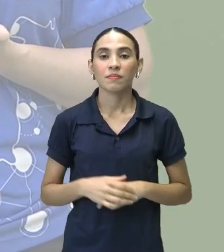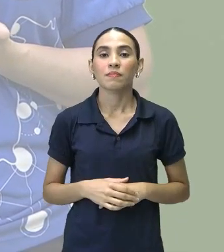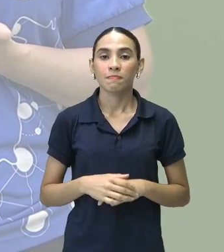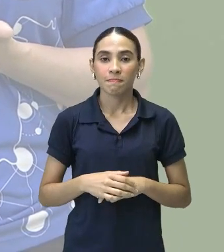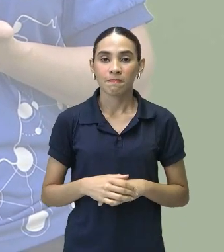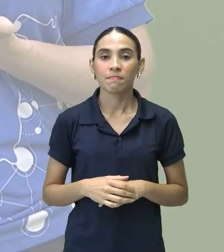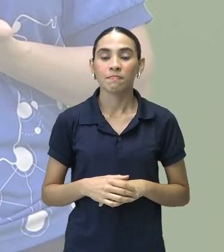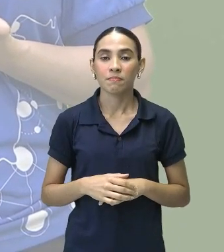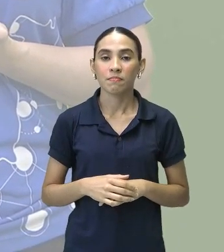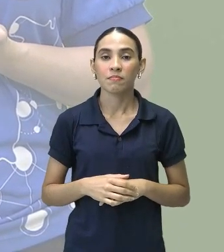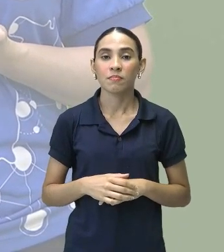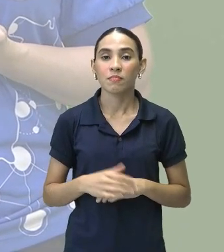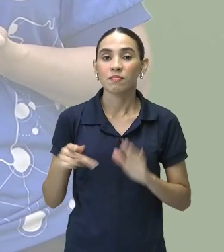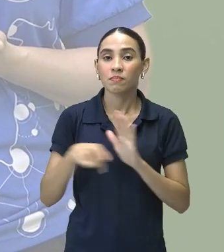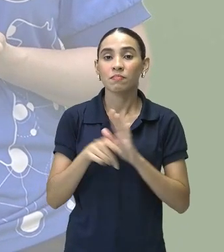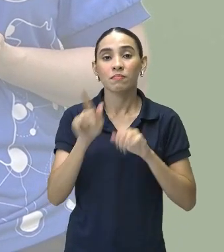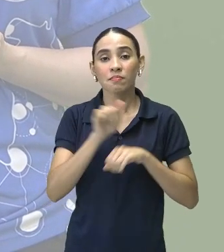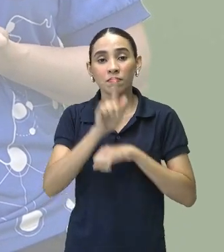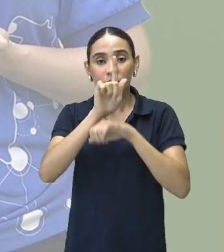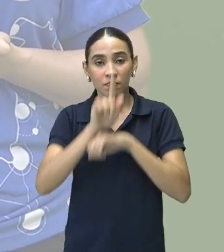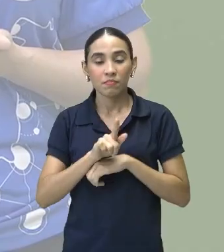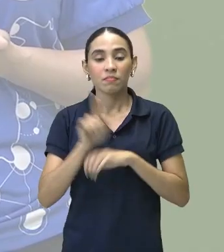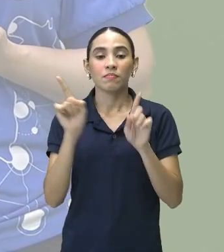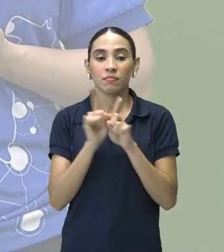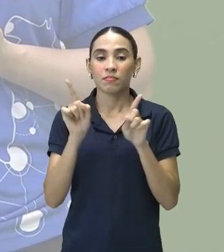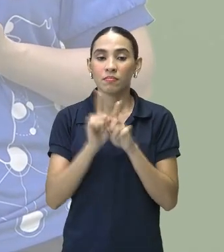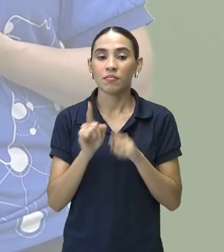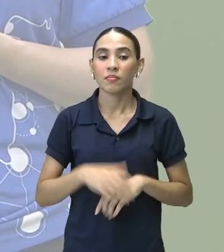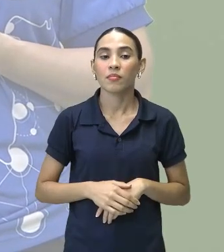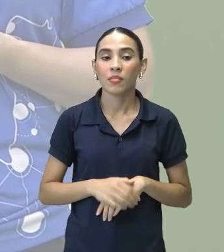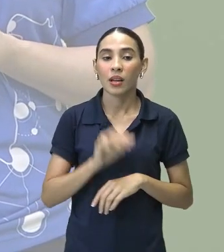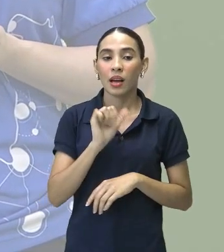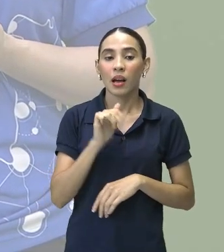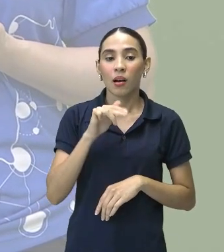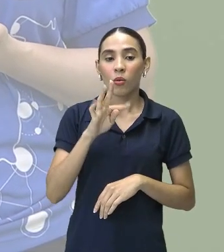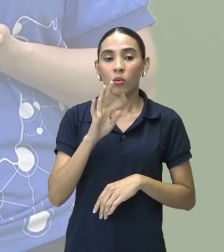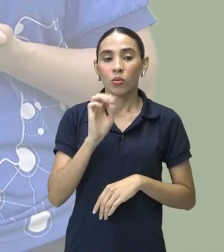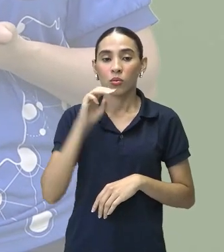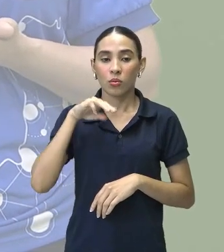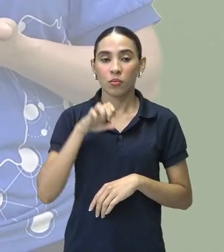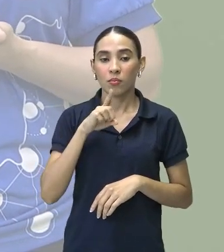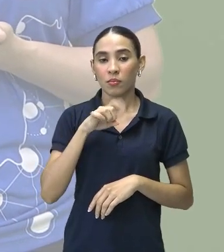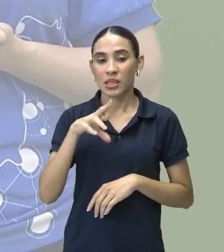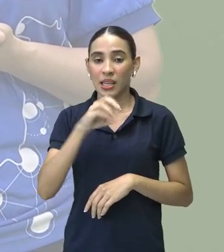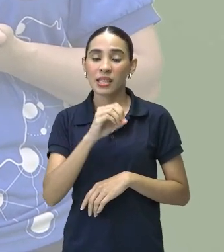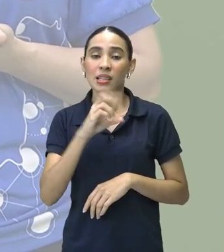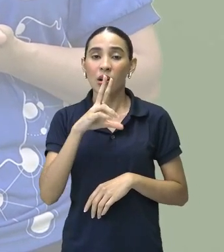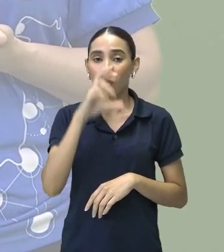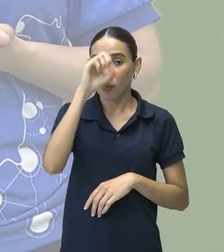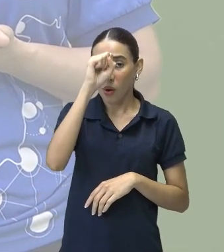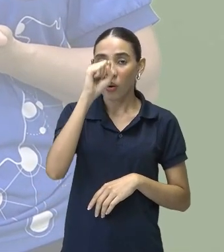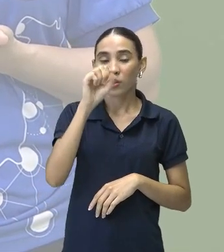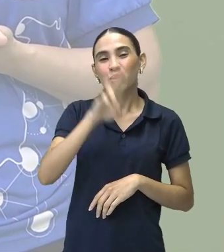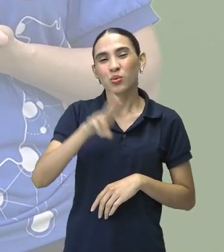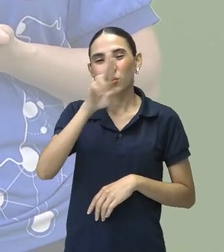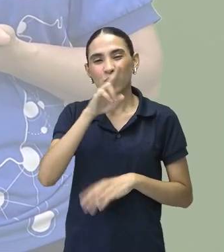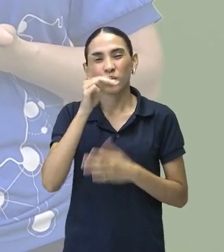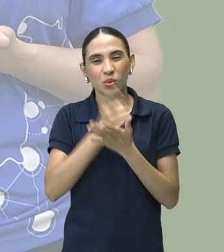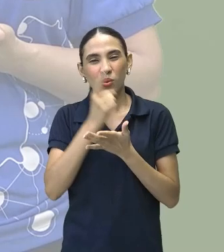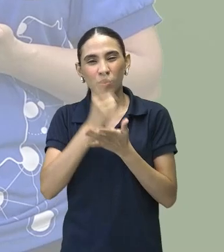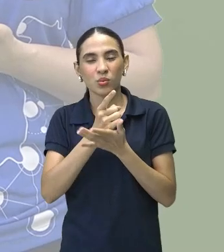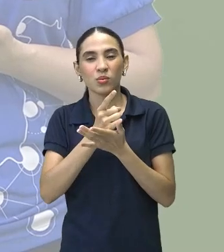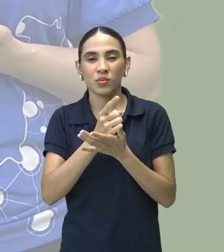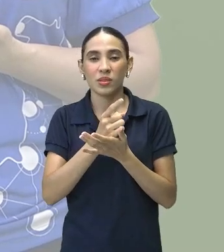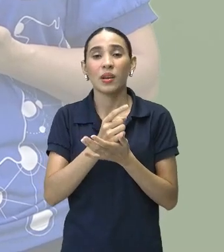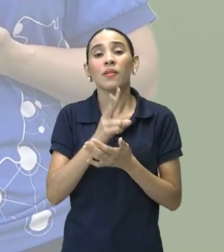dos nossos órgãos gestores. A automedicação e excesso trarão riscos reais